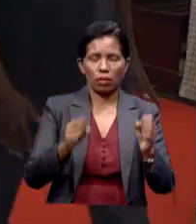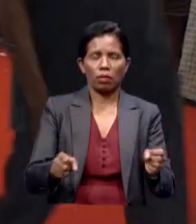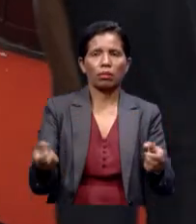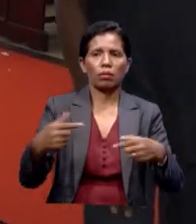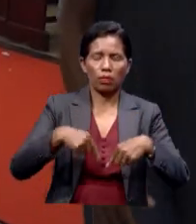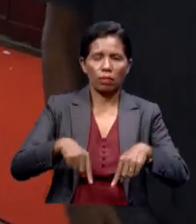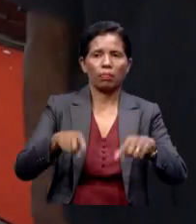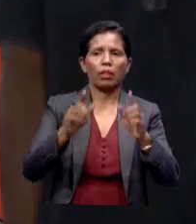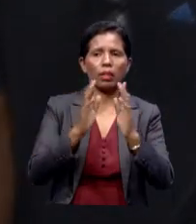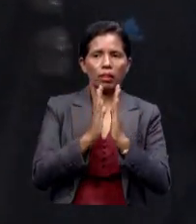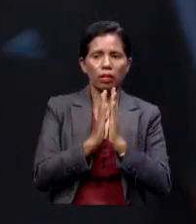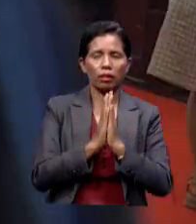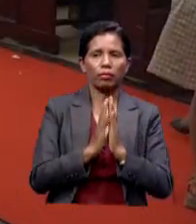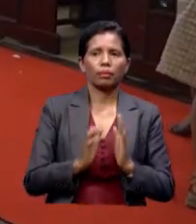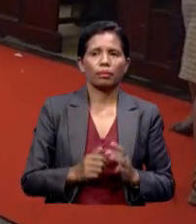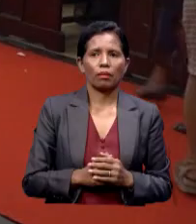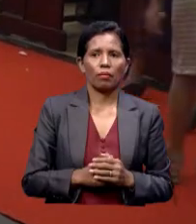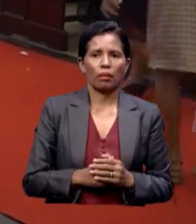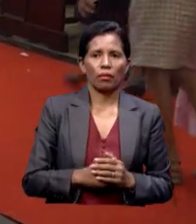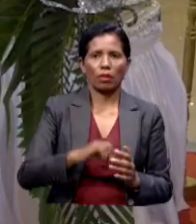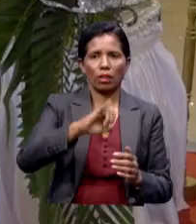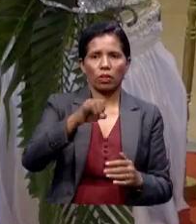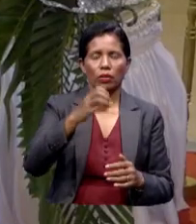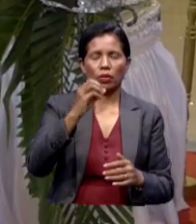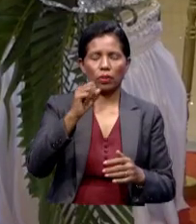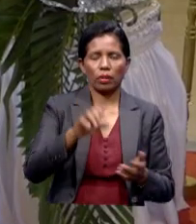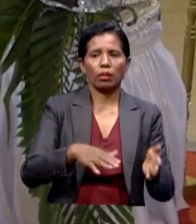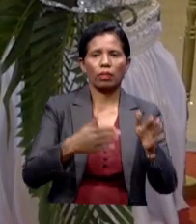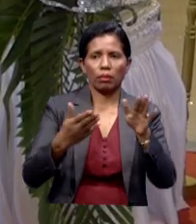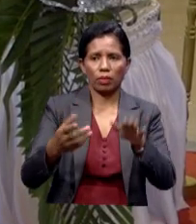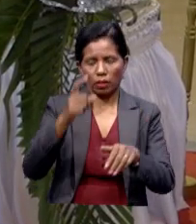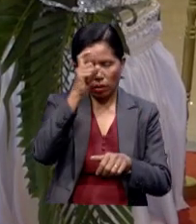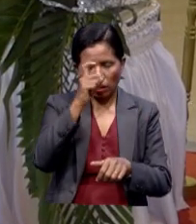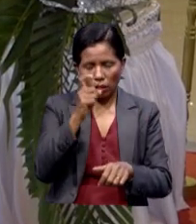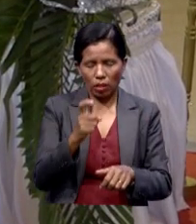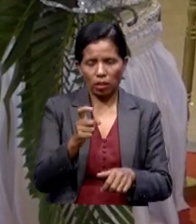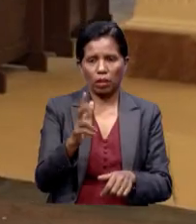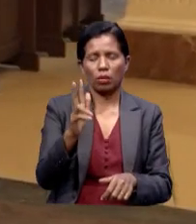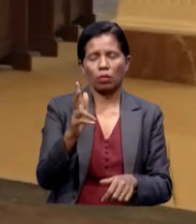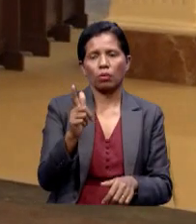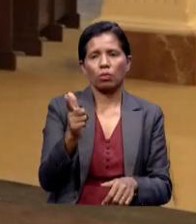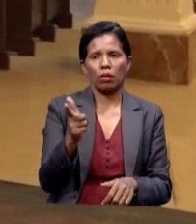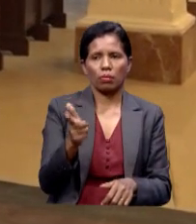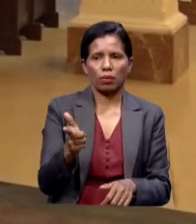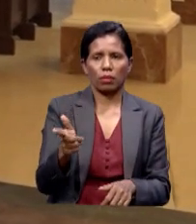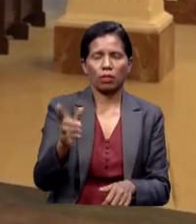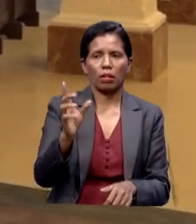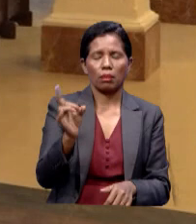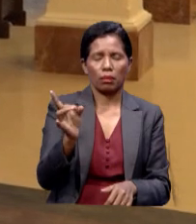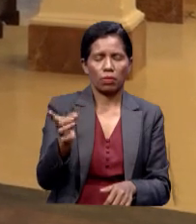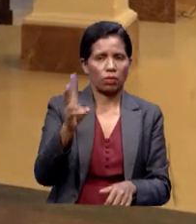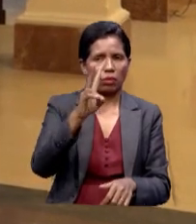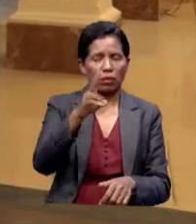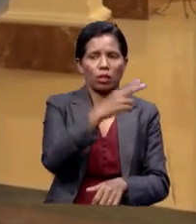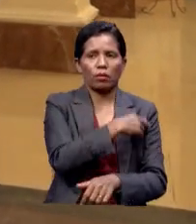oração. Monsenhor José António da Costa, Hakote Is, Hoidade Walanulu Rasingroa, e Hospital Nacional Guido